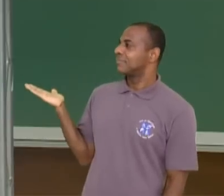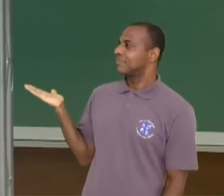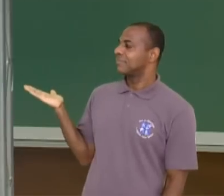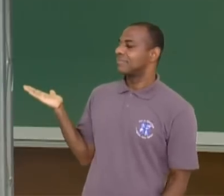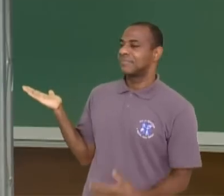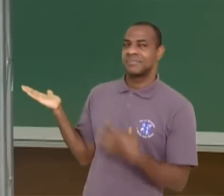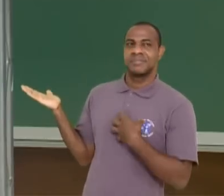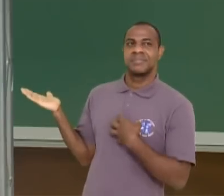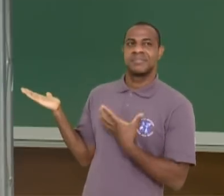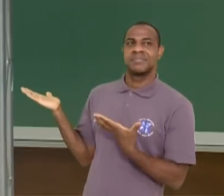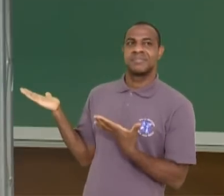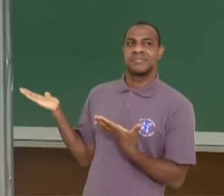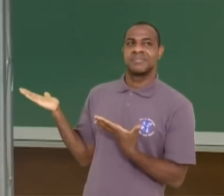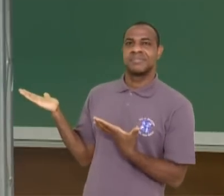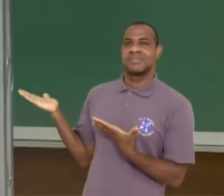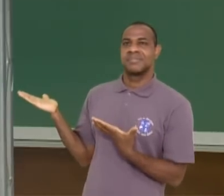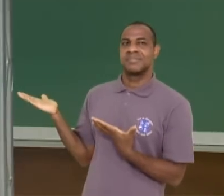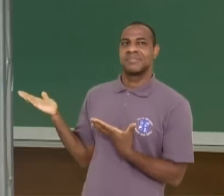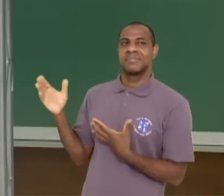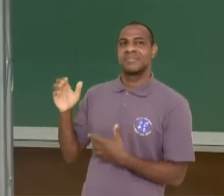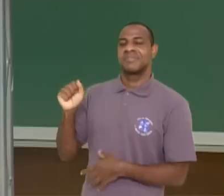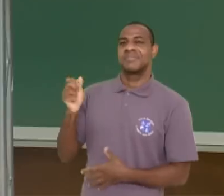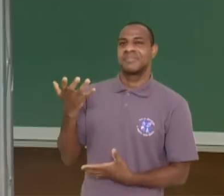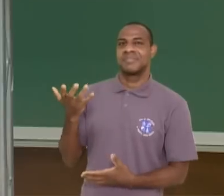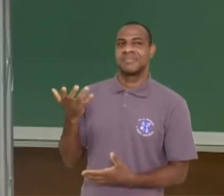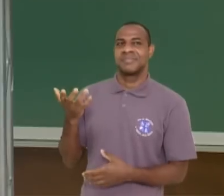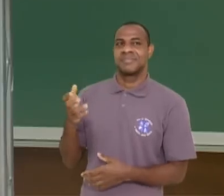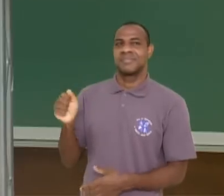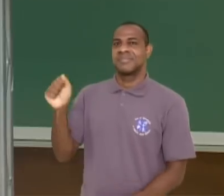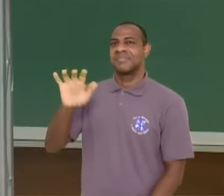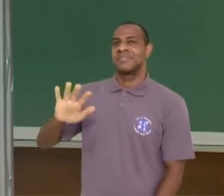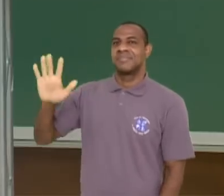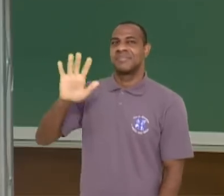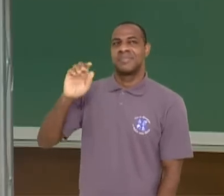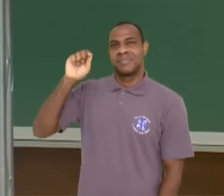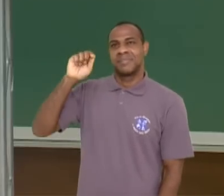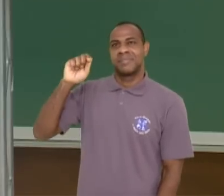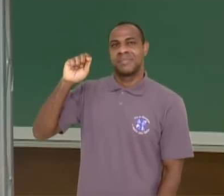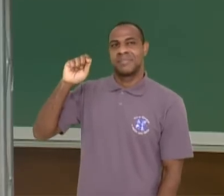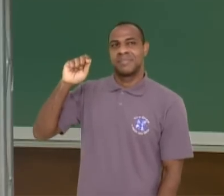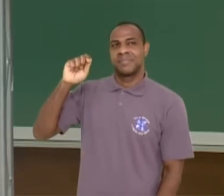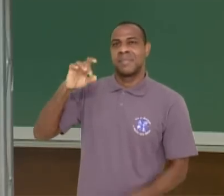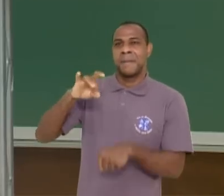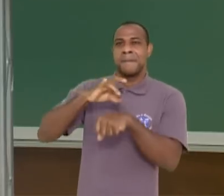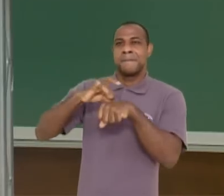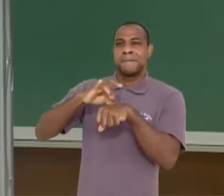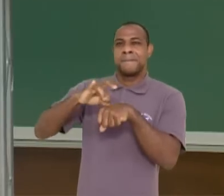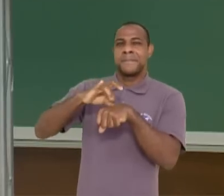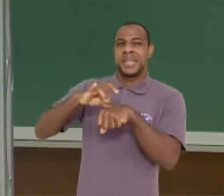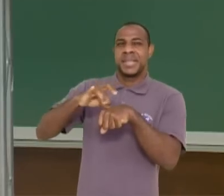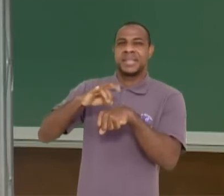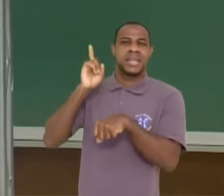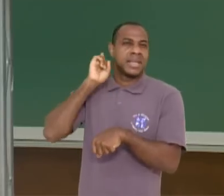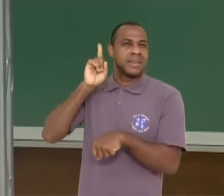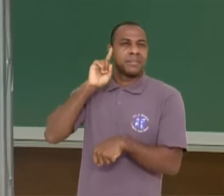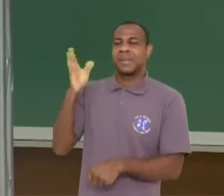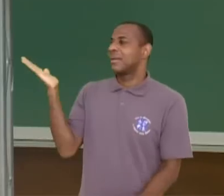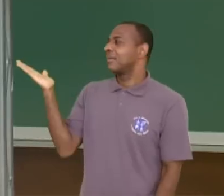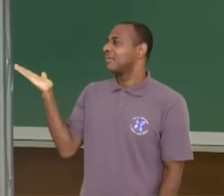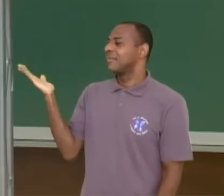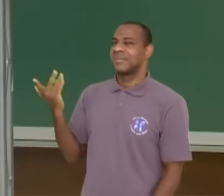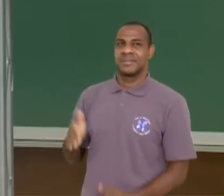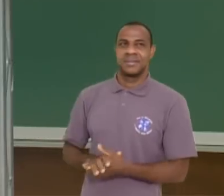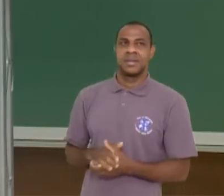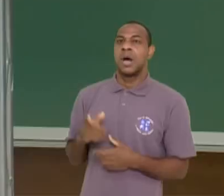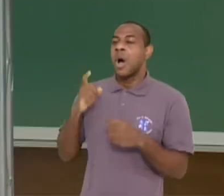ali universo imagens preto e branco, né? Com destaque apenas da rosa aqui colorida a vocês, né? Então através da